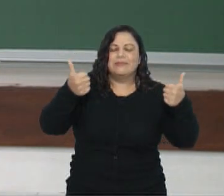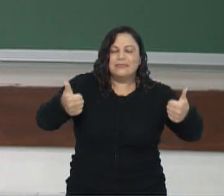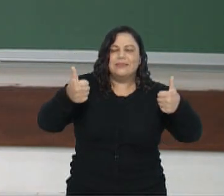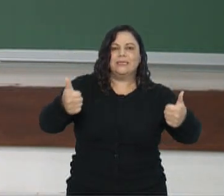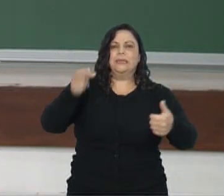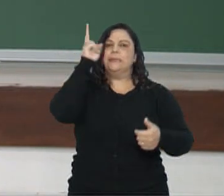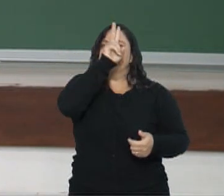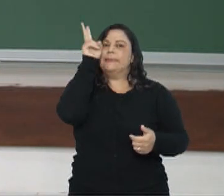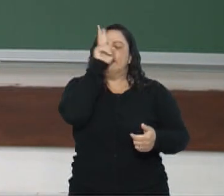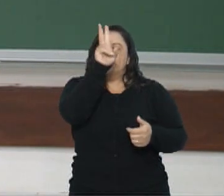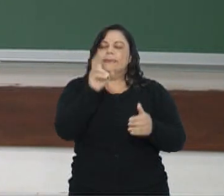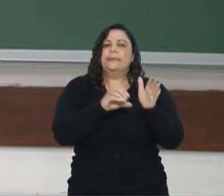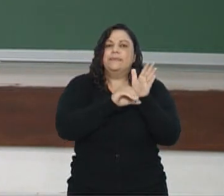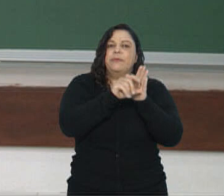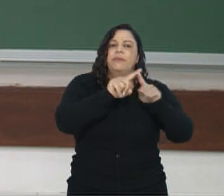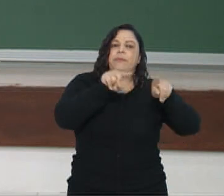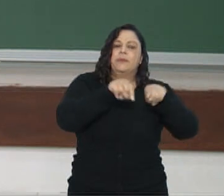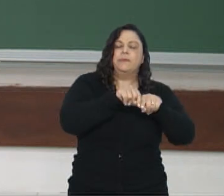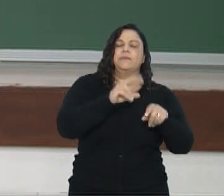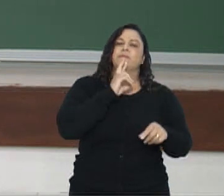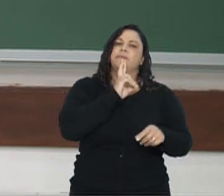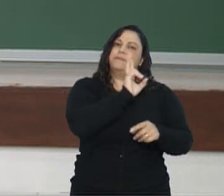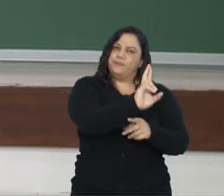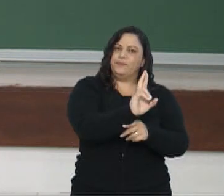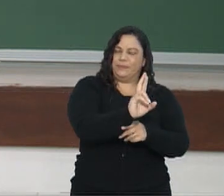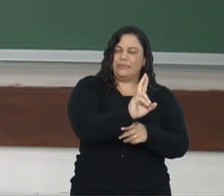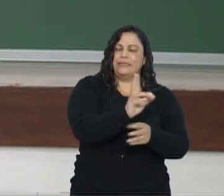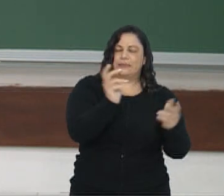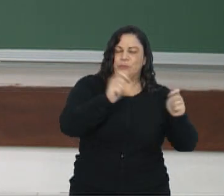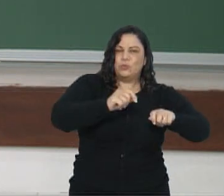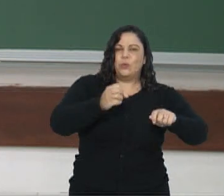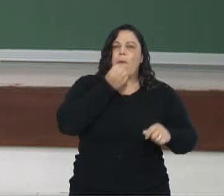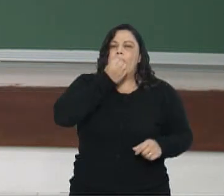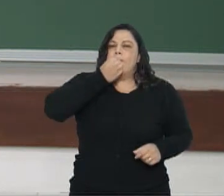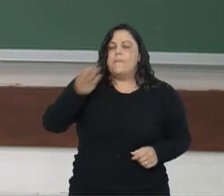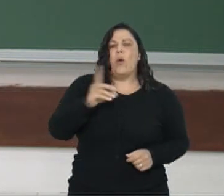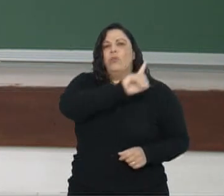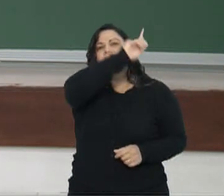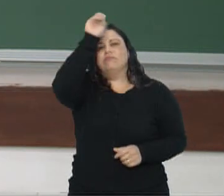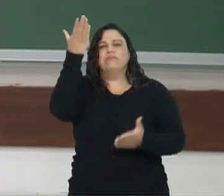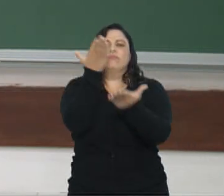chamada lá no Google Class e tenho aí um bom dia de estudo para todos vocês.